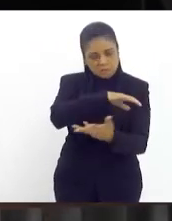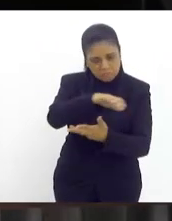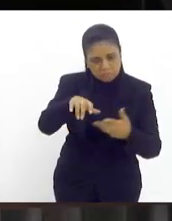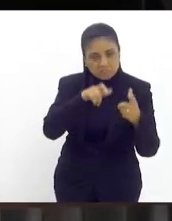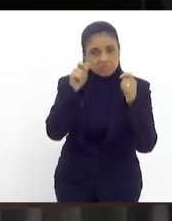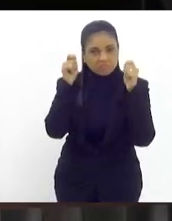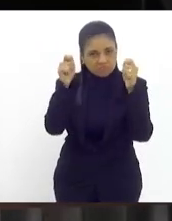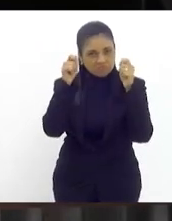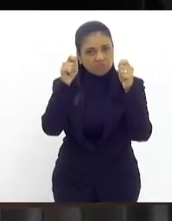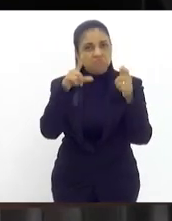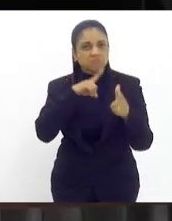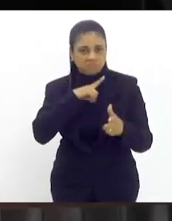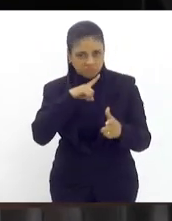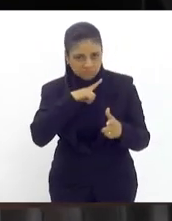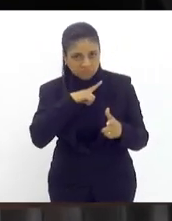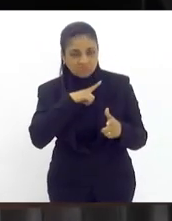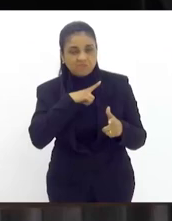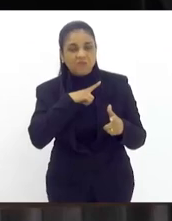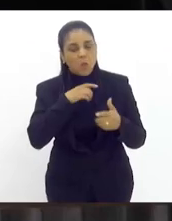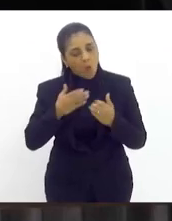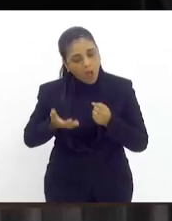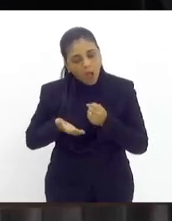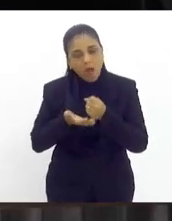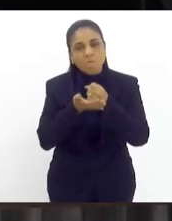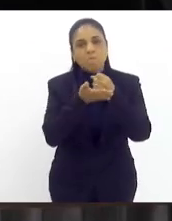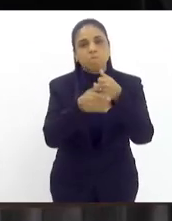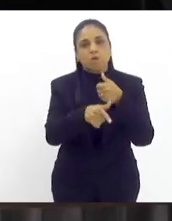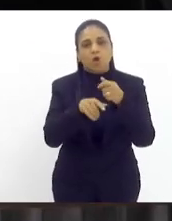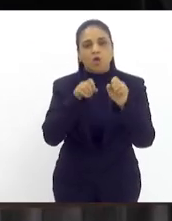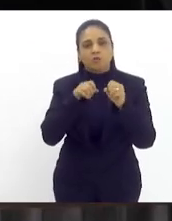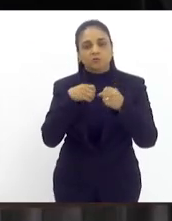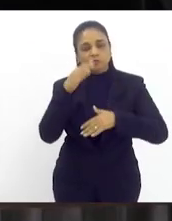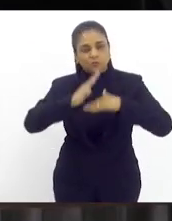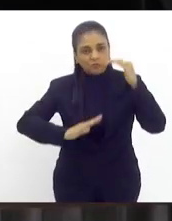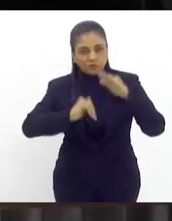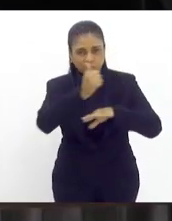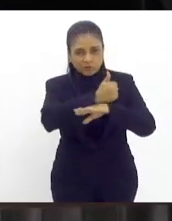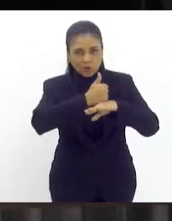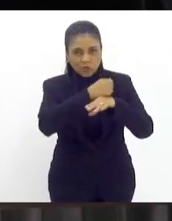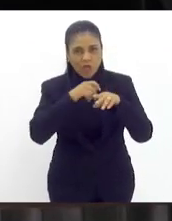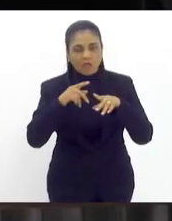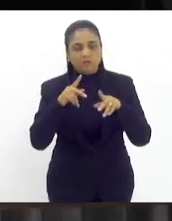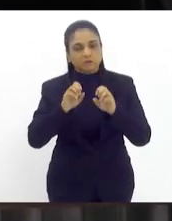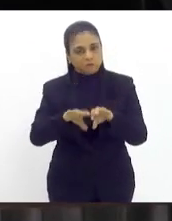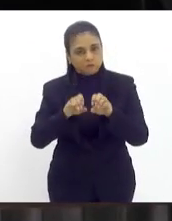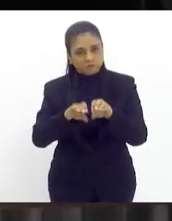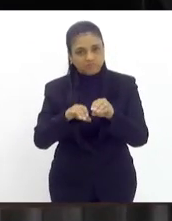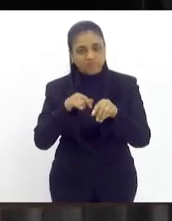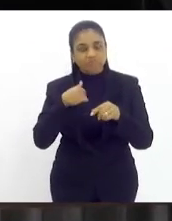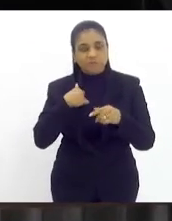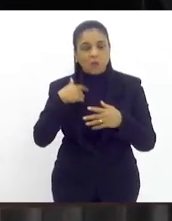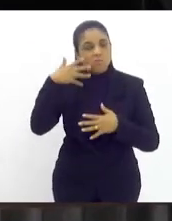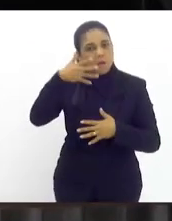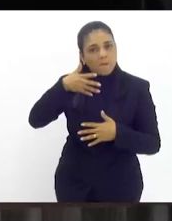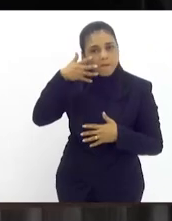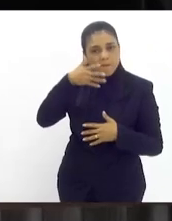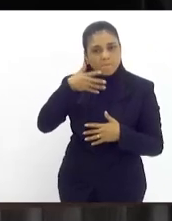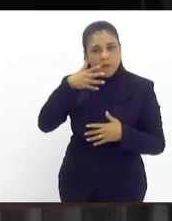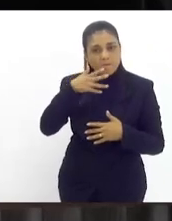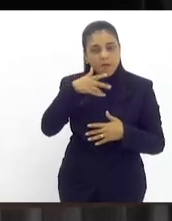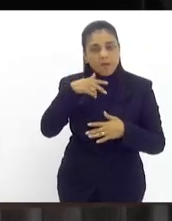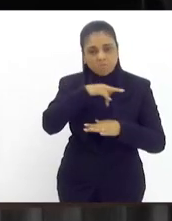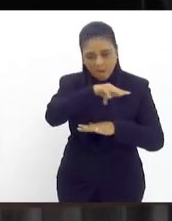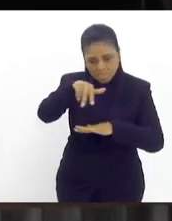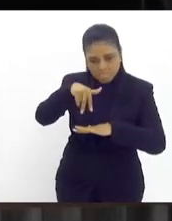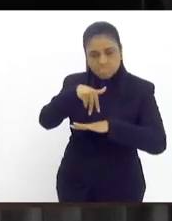Nossa posição é de apoio a esses profissionais quero dizer isso na condição inclusive de